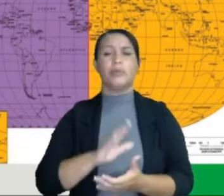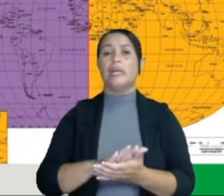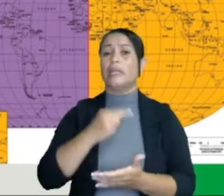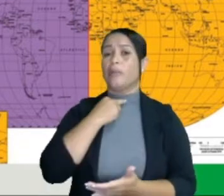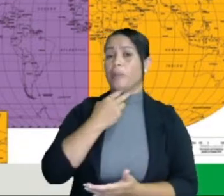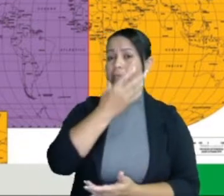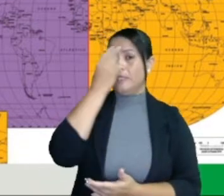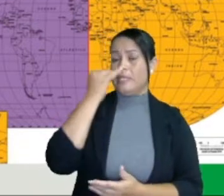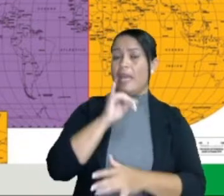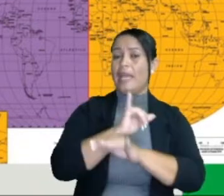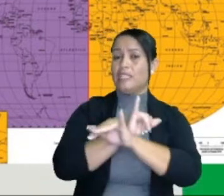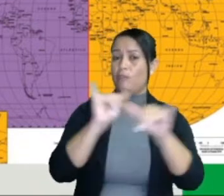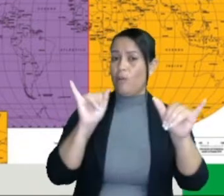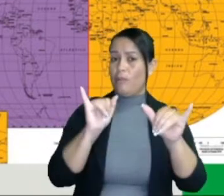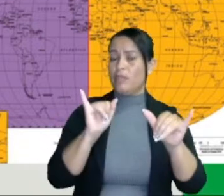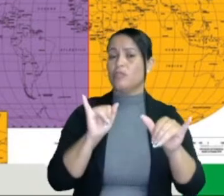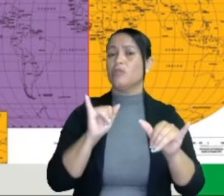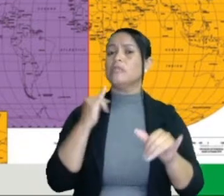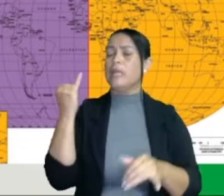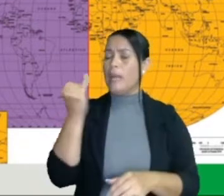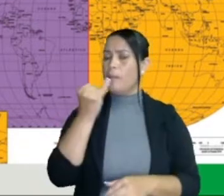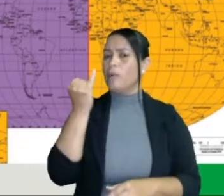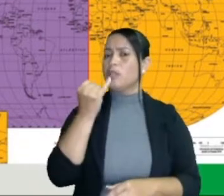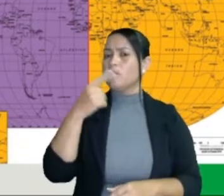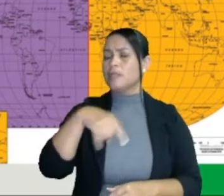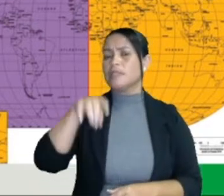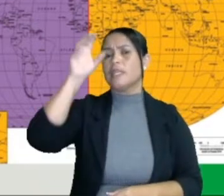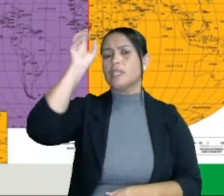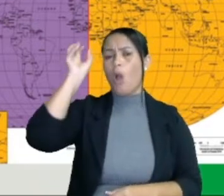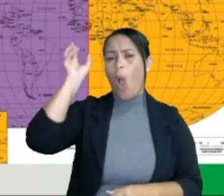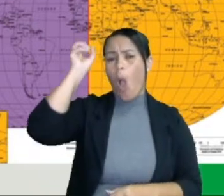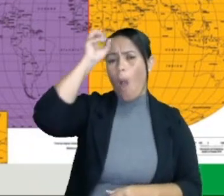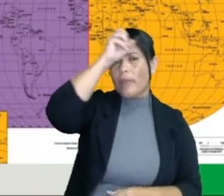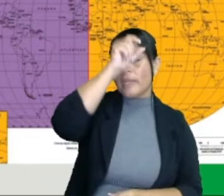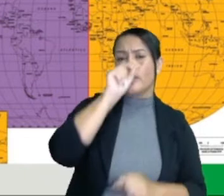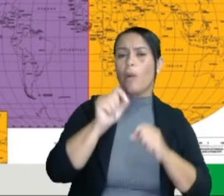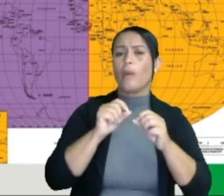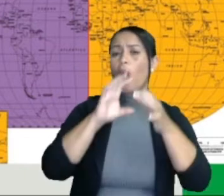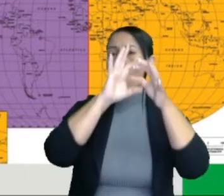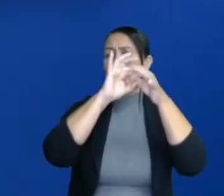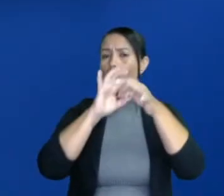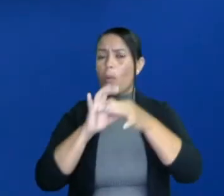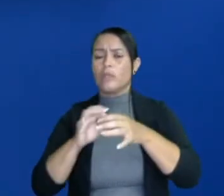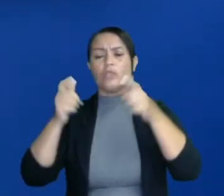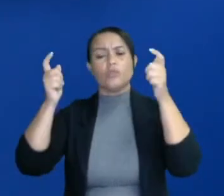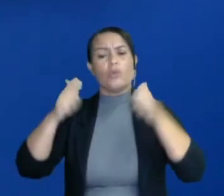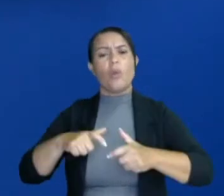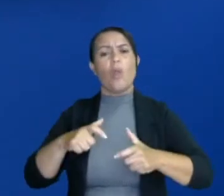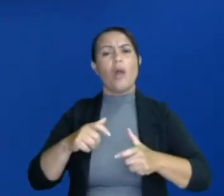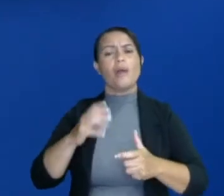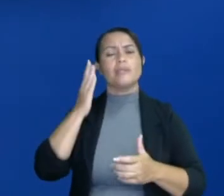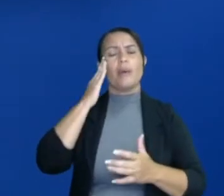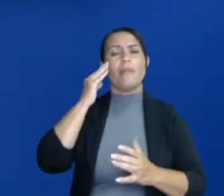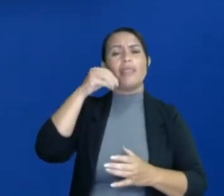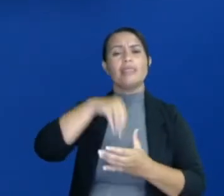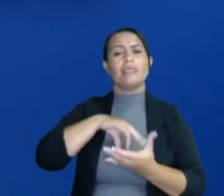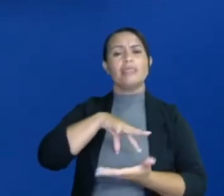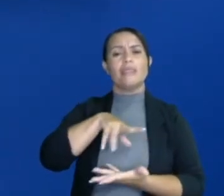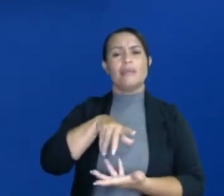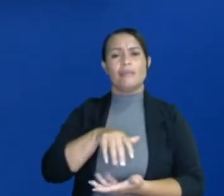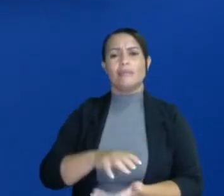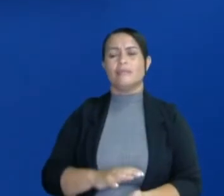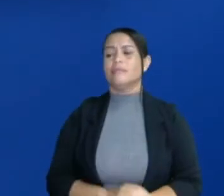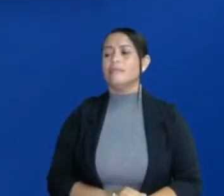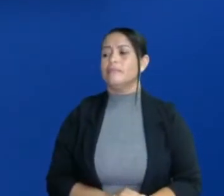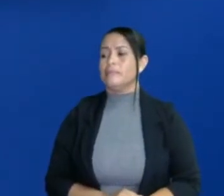essas informações, elas são, né, importantes para que você compreenda como é que seria esse contexto de se localizar na superfície da Terra, tá? Vamos